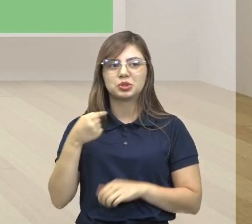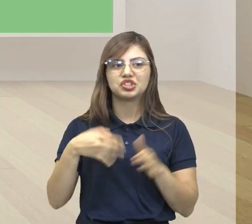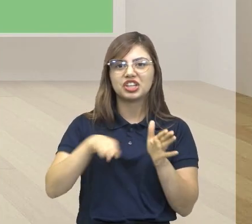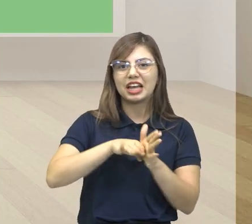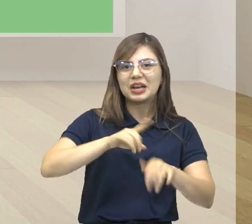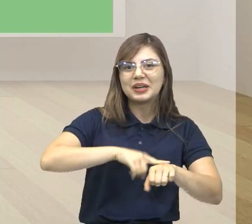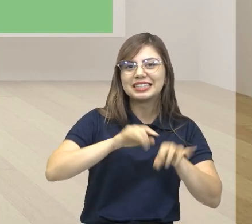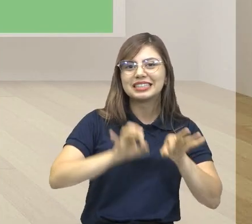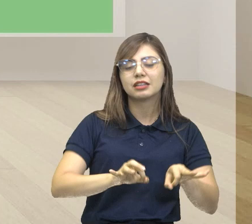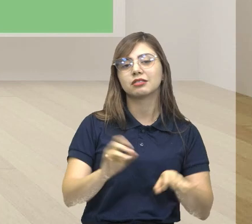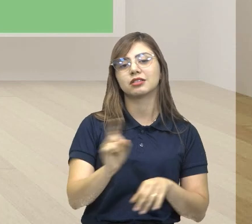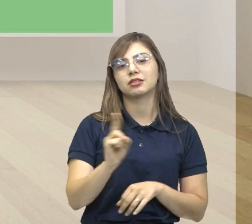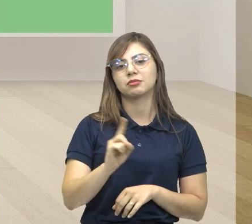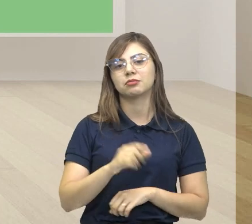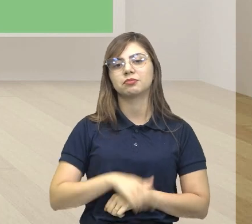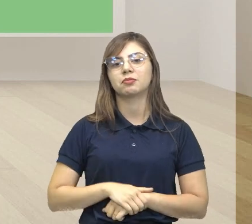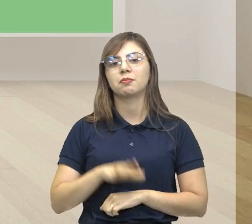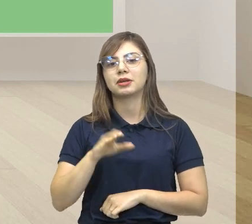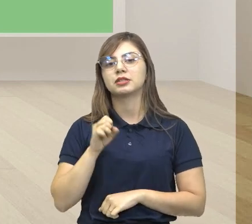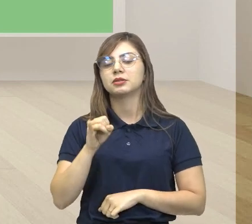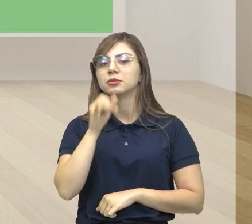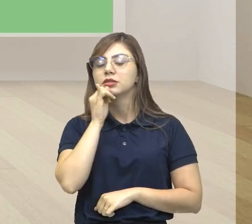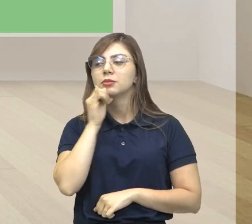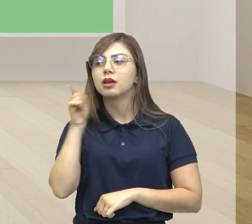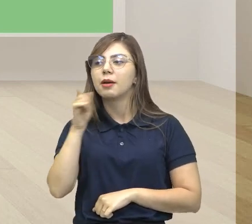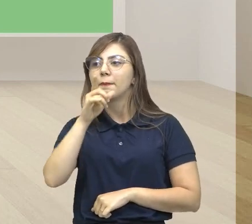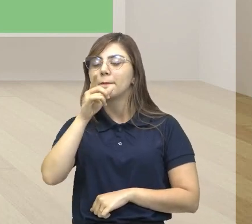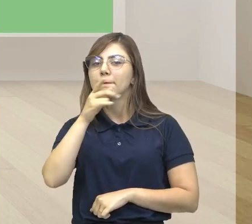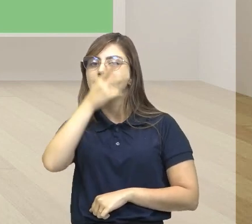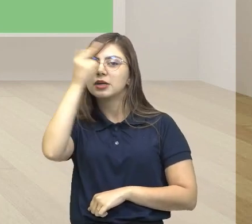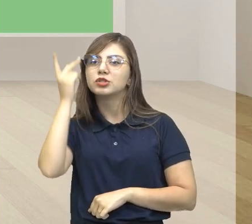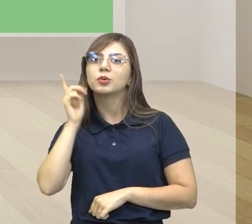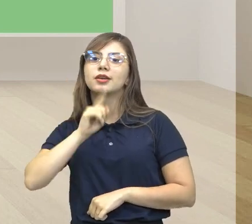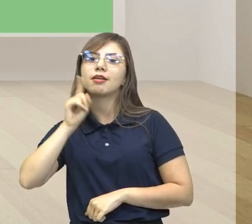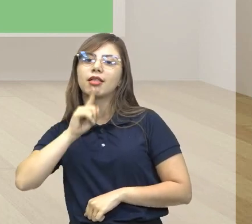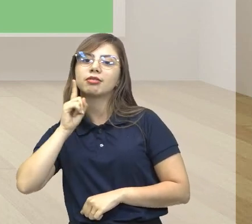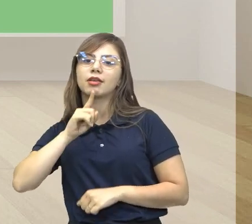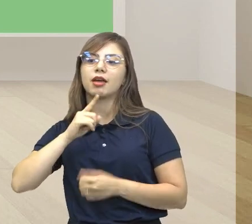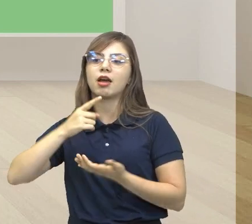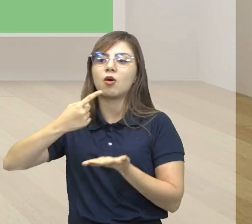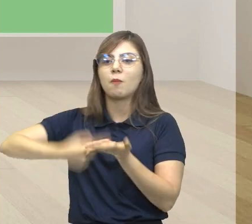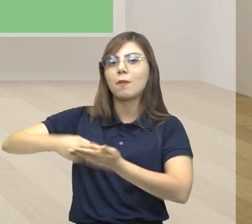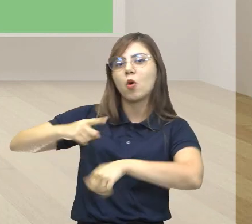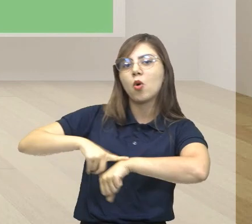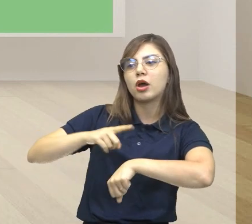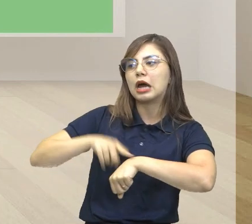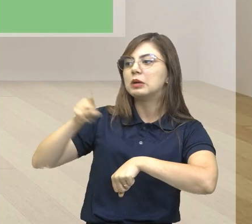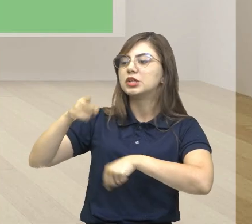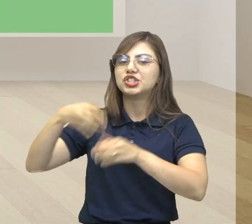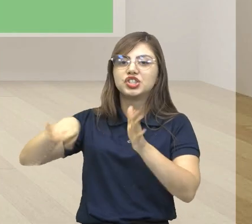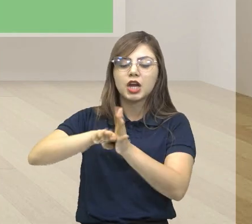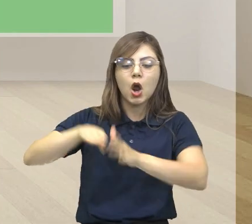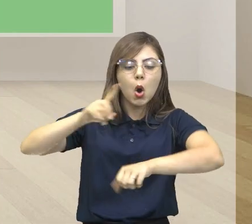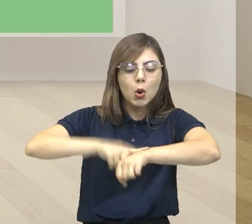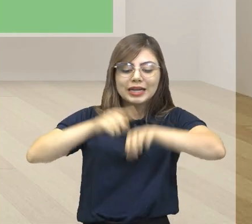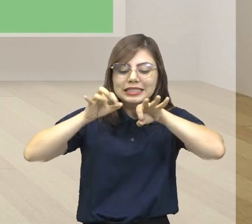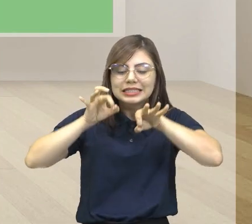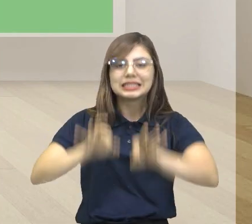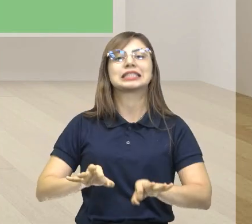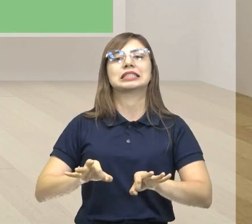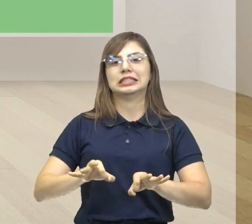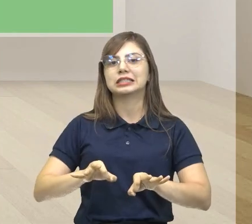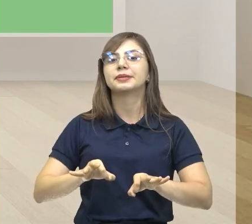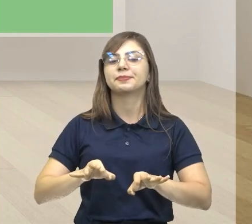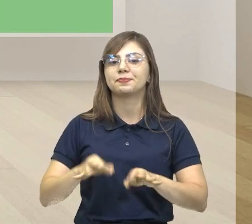se você marcar um horário com uma pessoa, por exemplo, da Inglaterra, é provável que ele chegue exatamente naquela hora que você marcou. Por quê? Porque eles